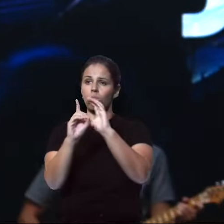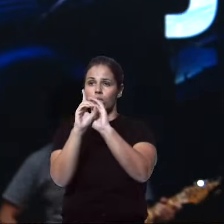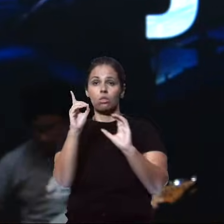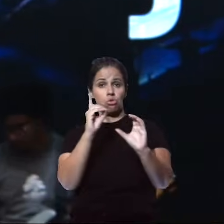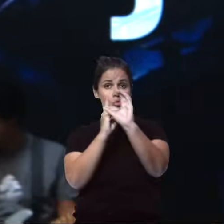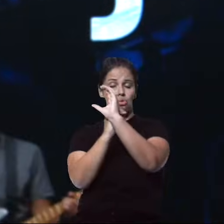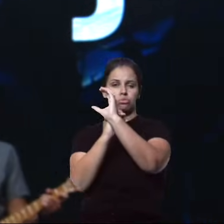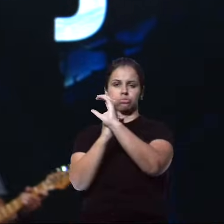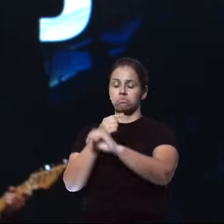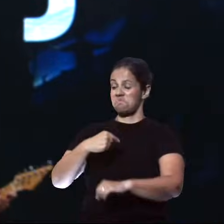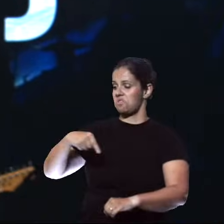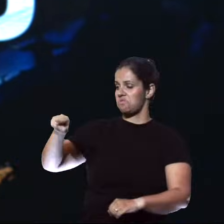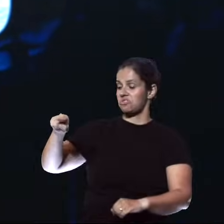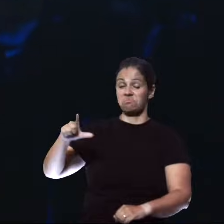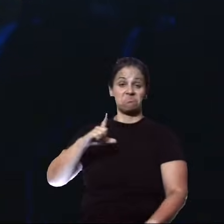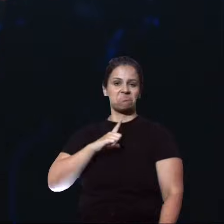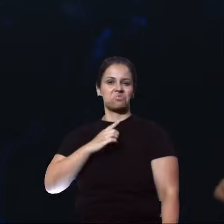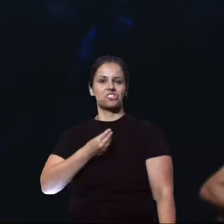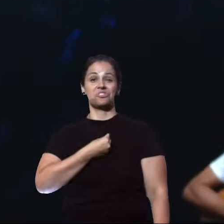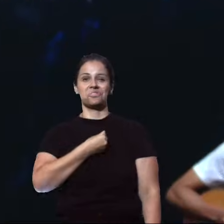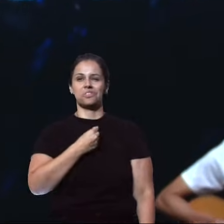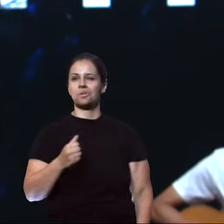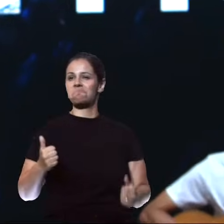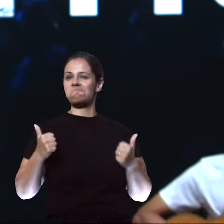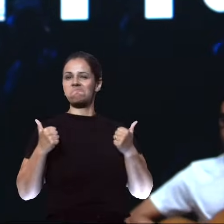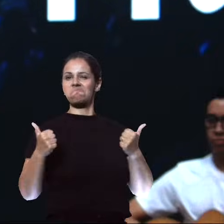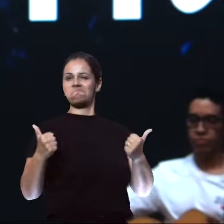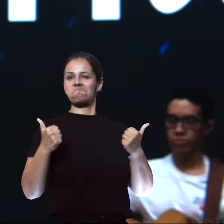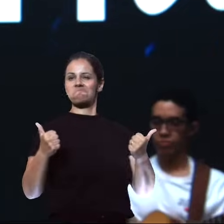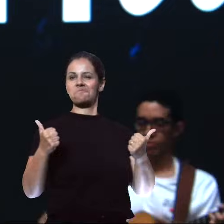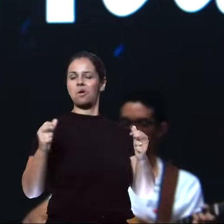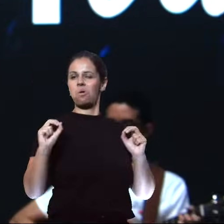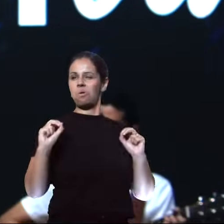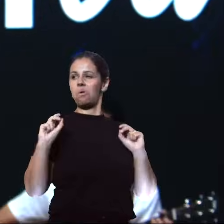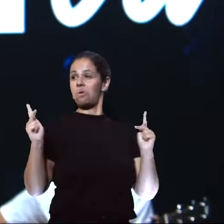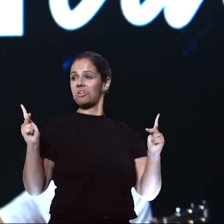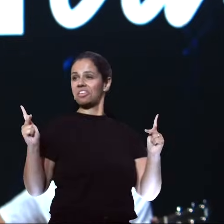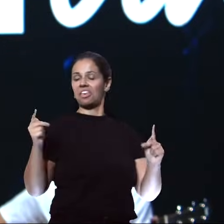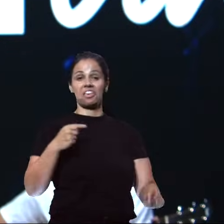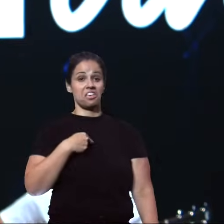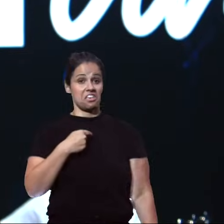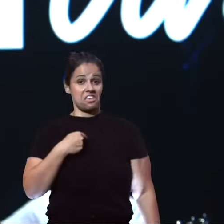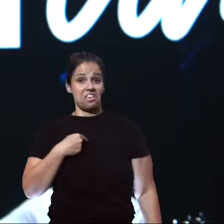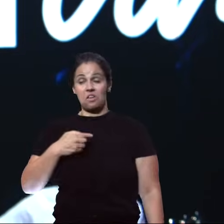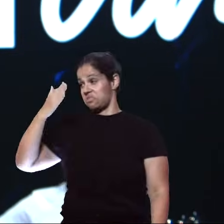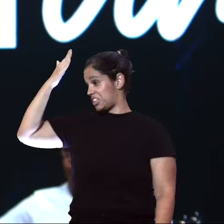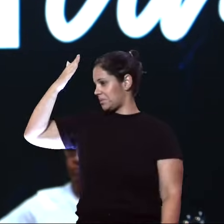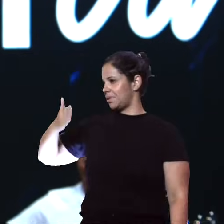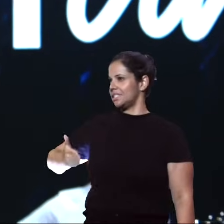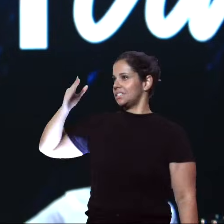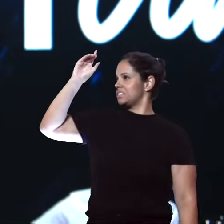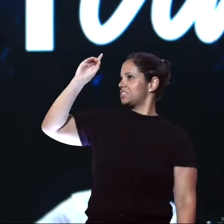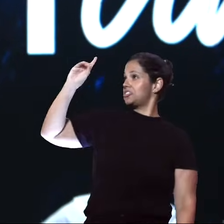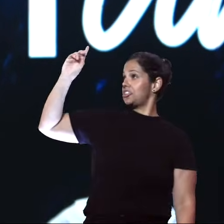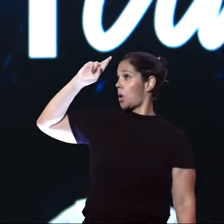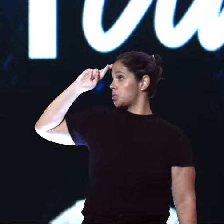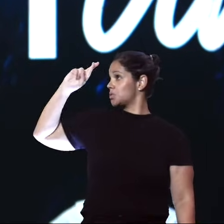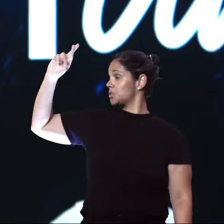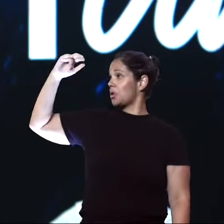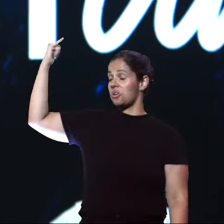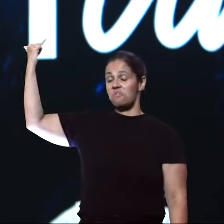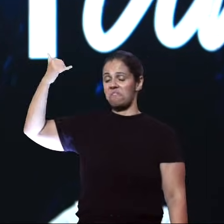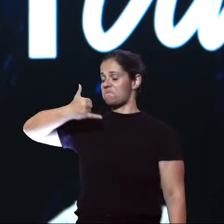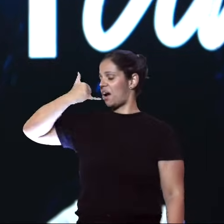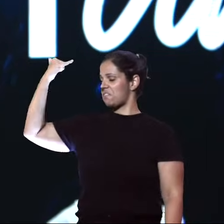então, beleza, vou me sentir bem essa semana, vou continuar na presença do Senhor, Ele vai falar na